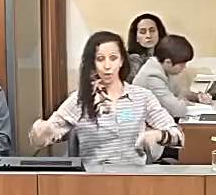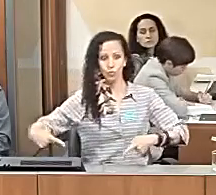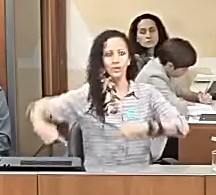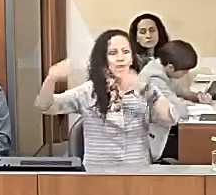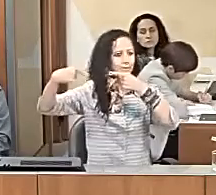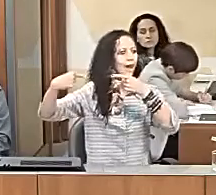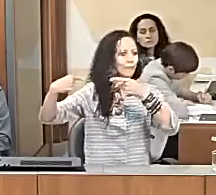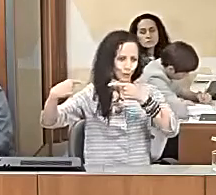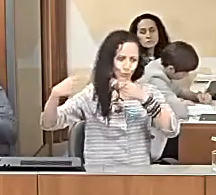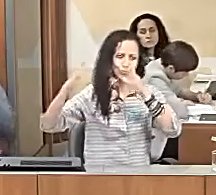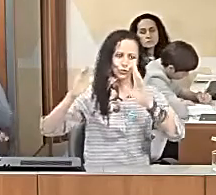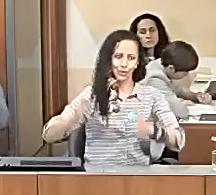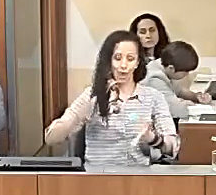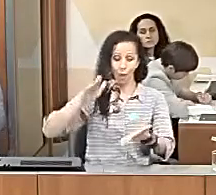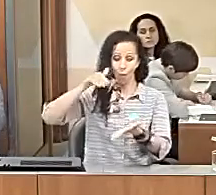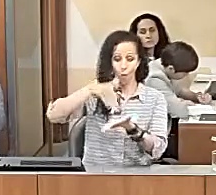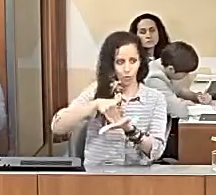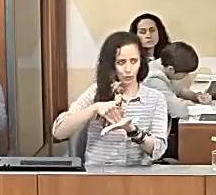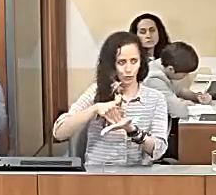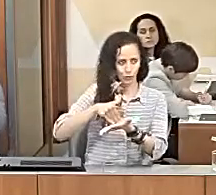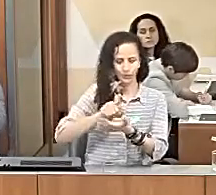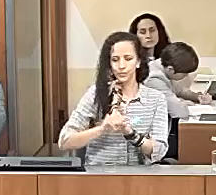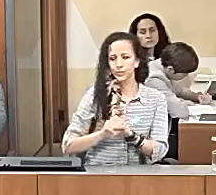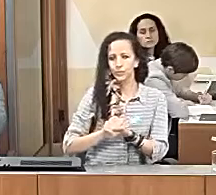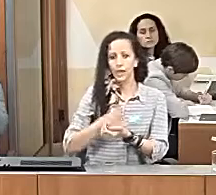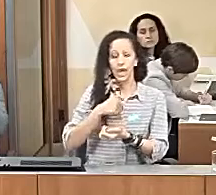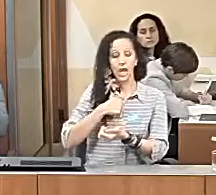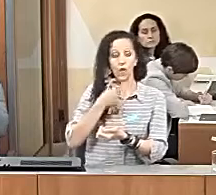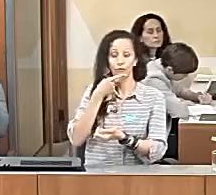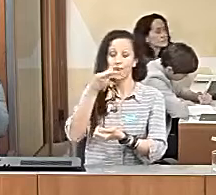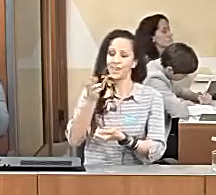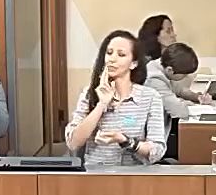surdos, podemos estar com os nossos pares surdos.